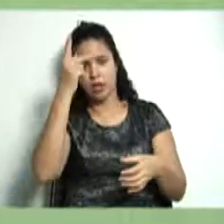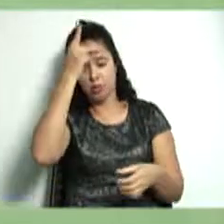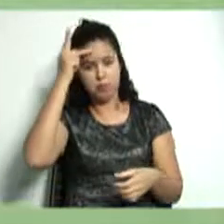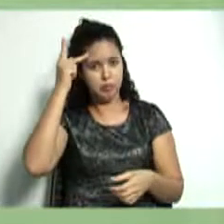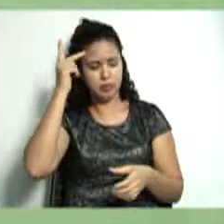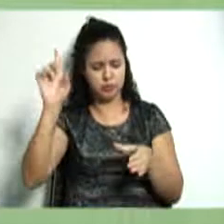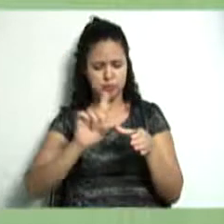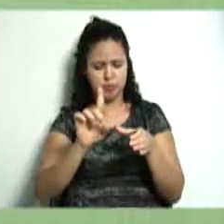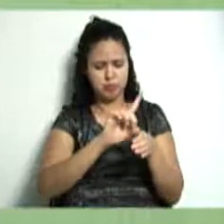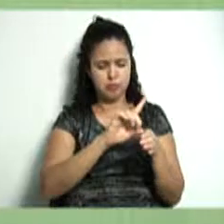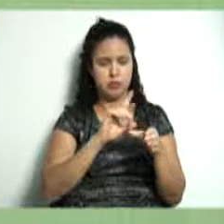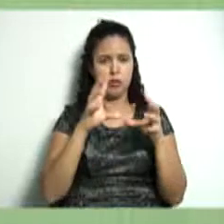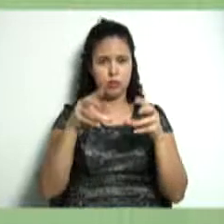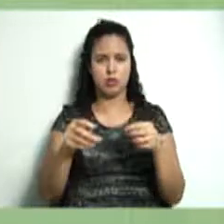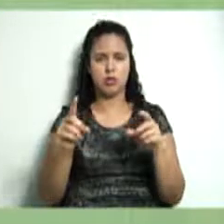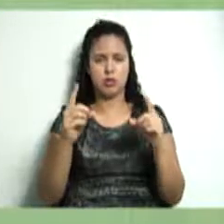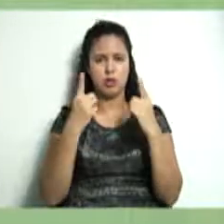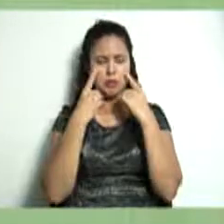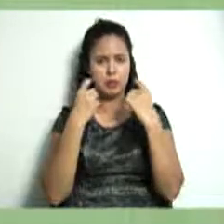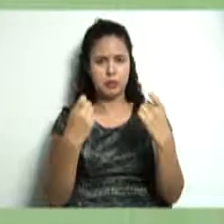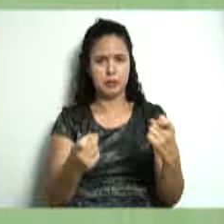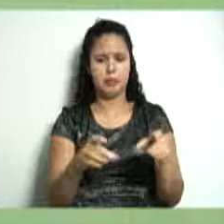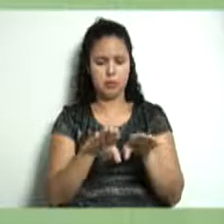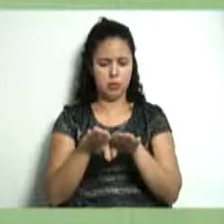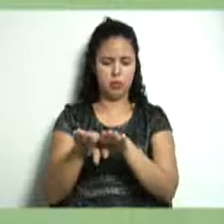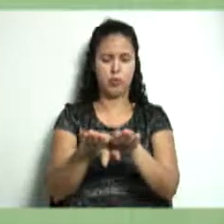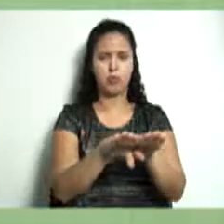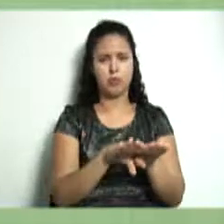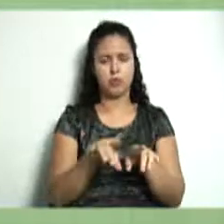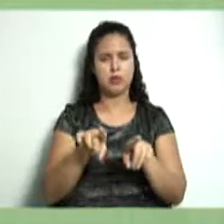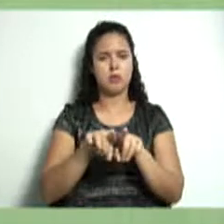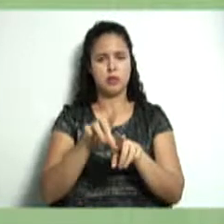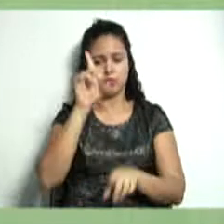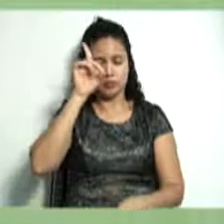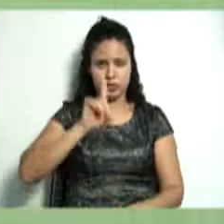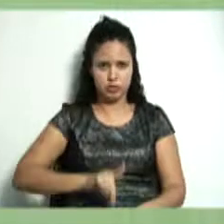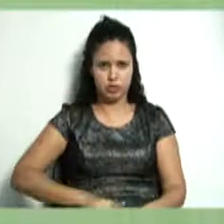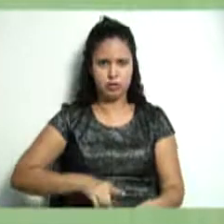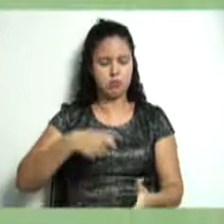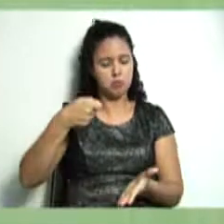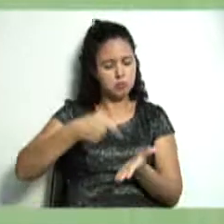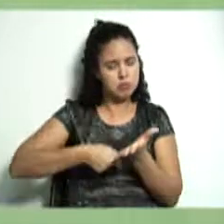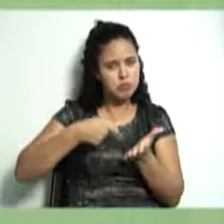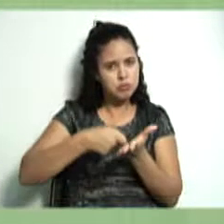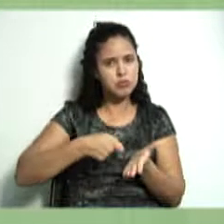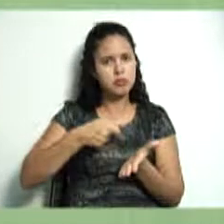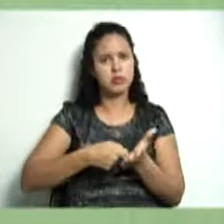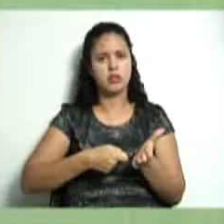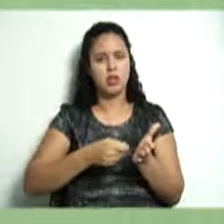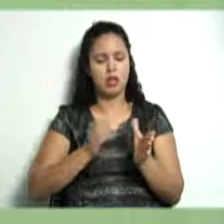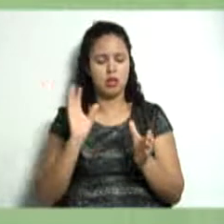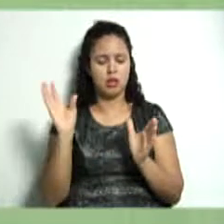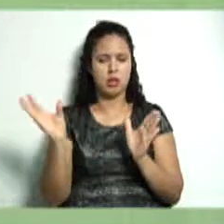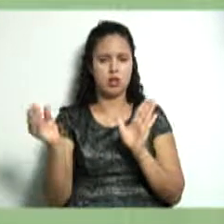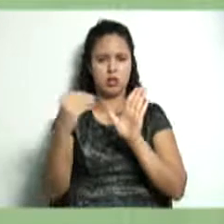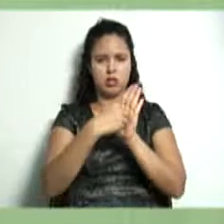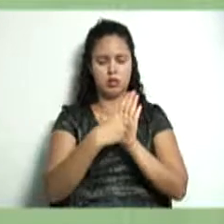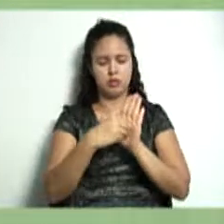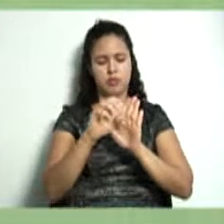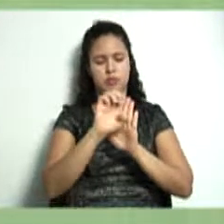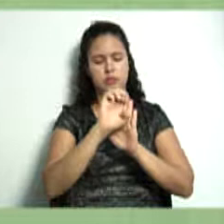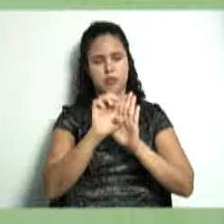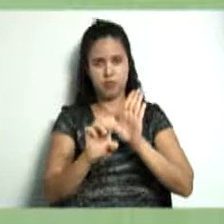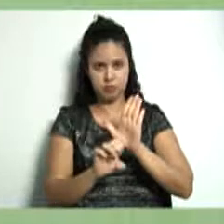interesses comuns e direitos e deveres definidos nos seus estatutos. Vocês podem